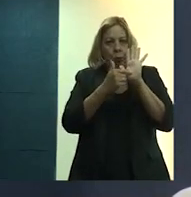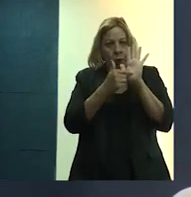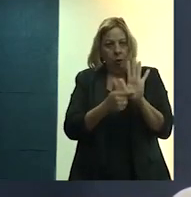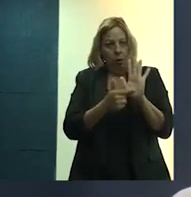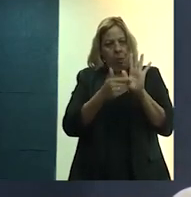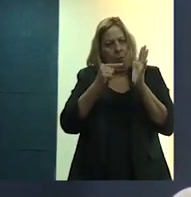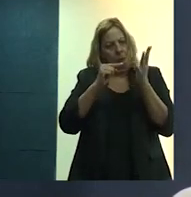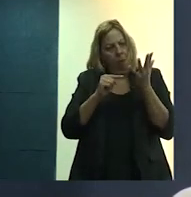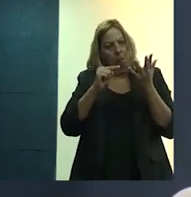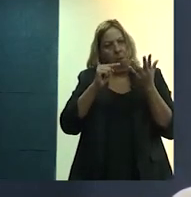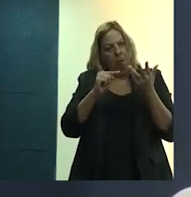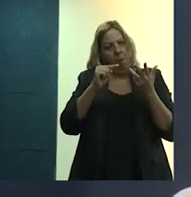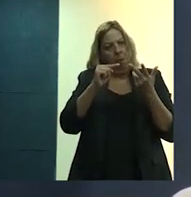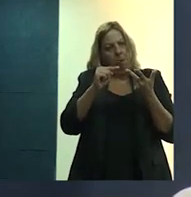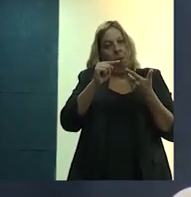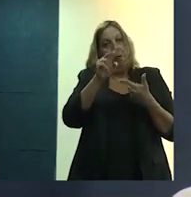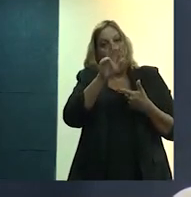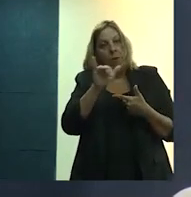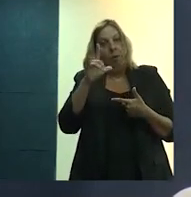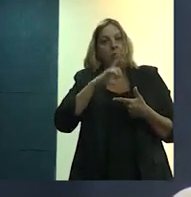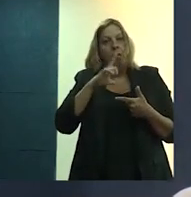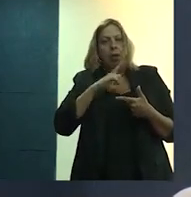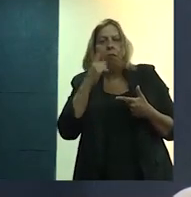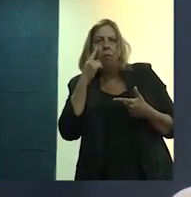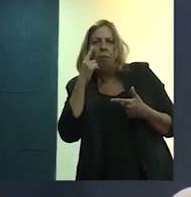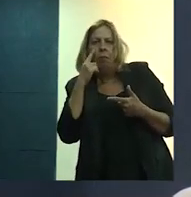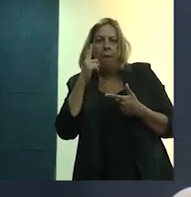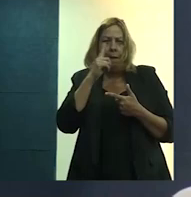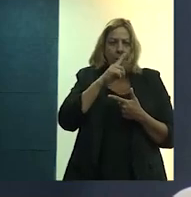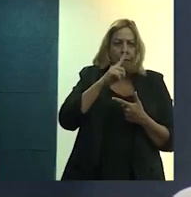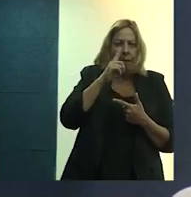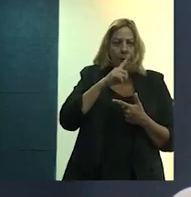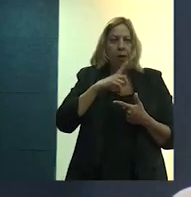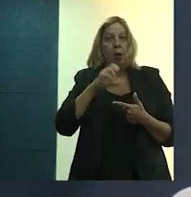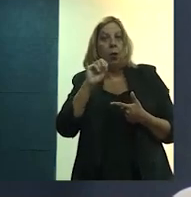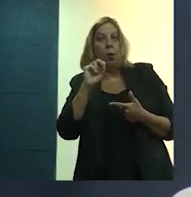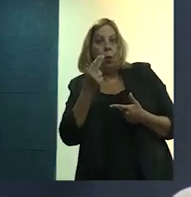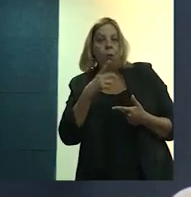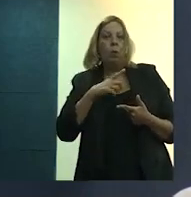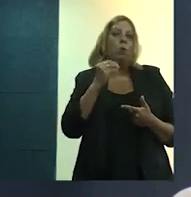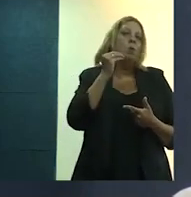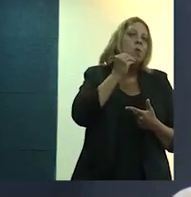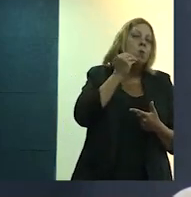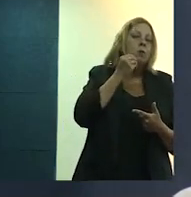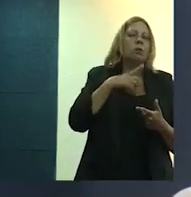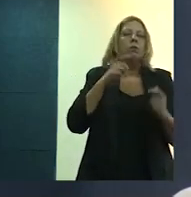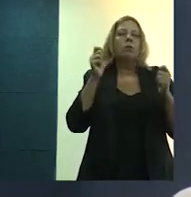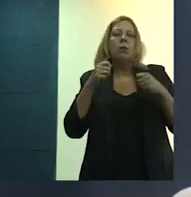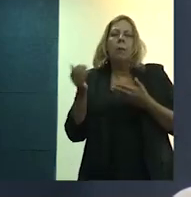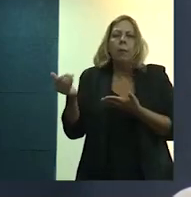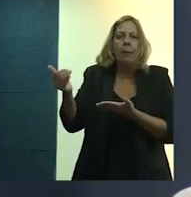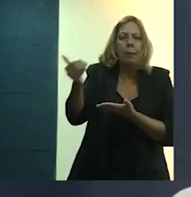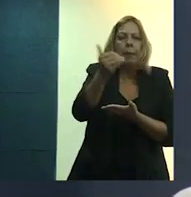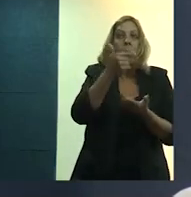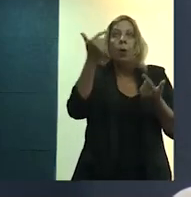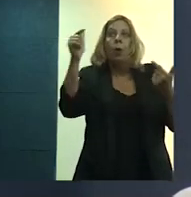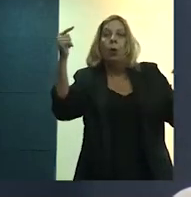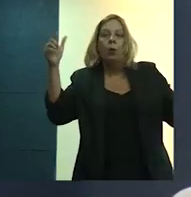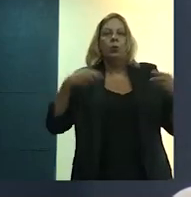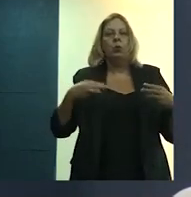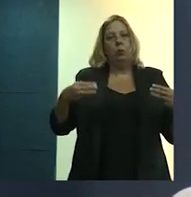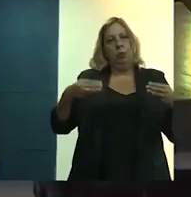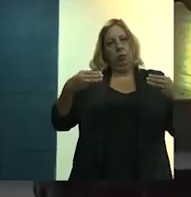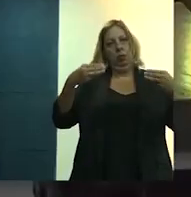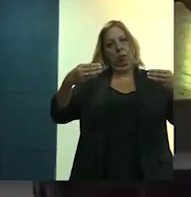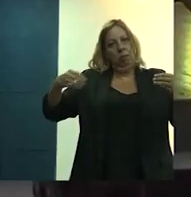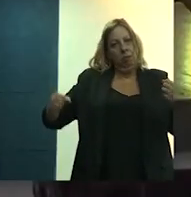nos eixos A gente vai vendo onde tem brechas e onde tem a oportunidades para a gente captar ações de outros